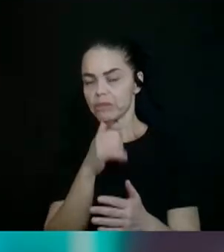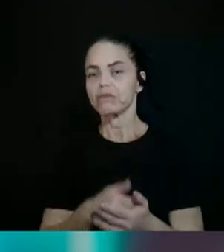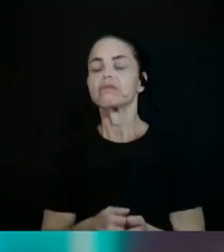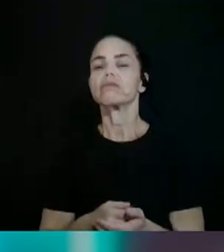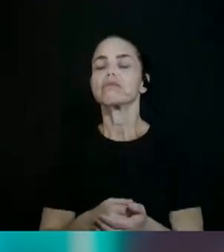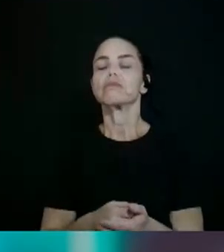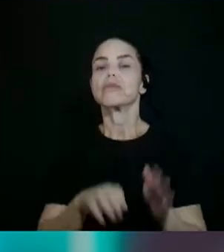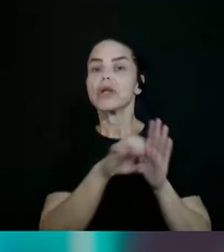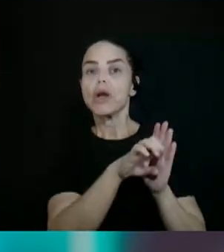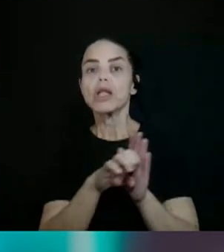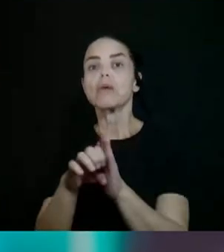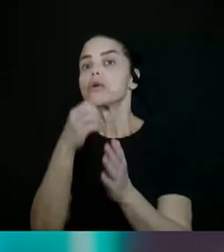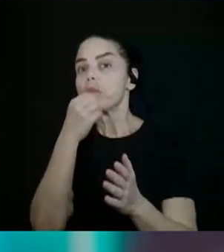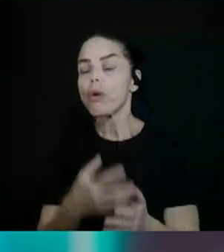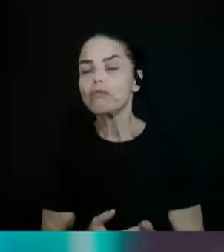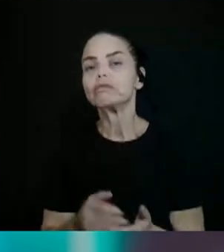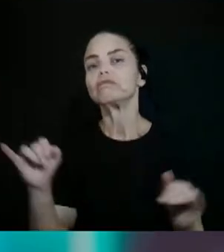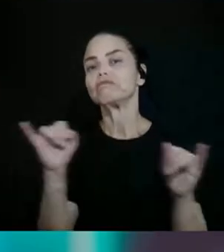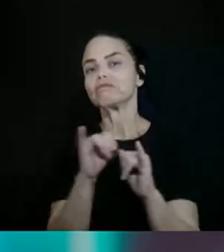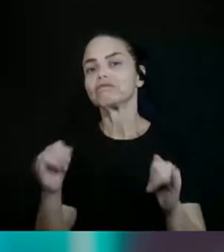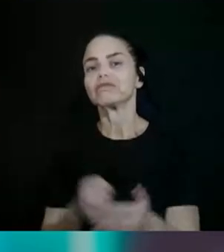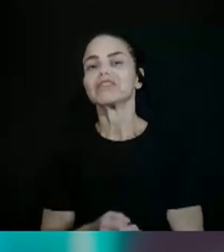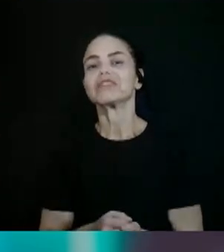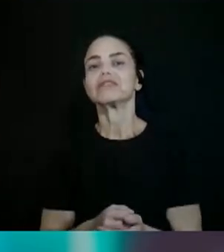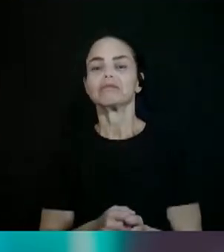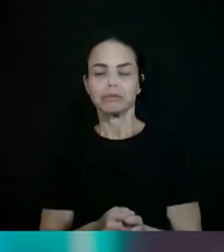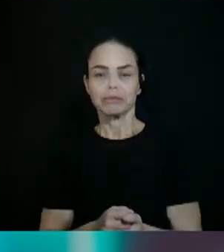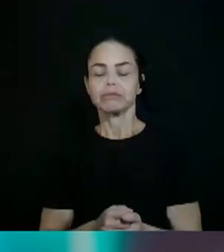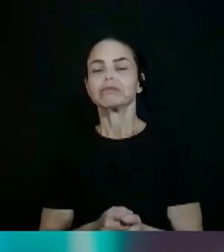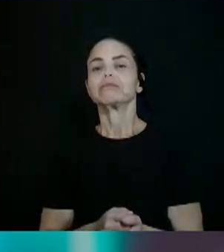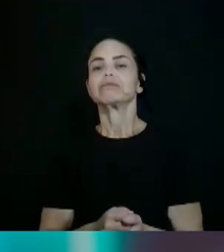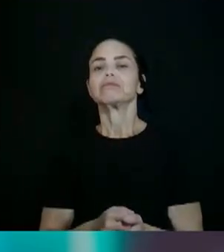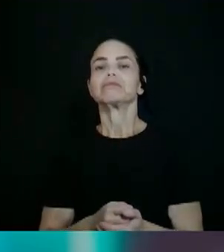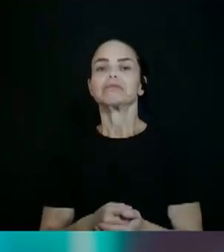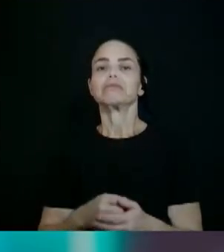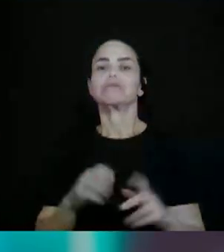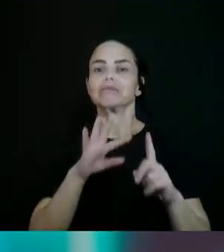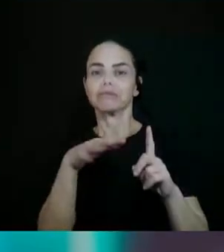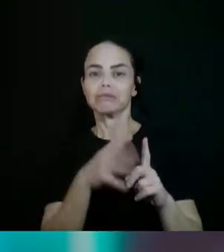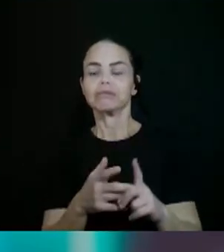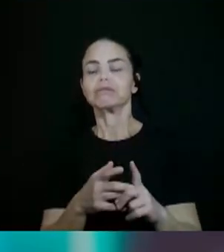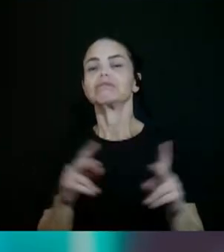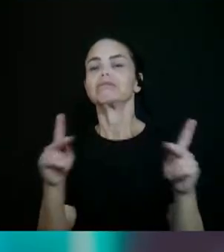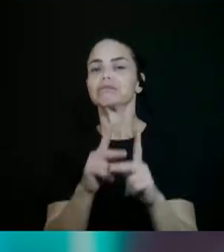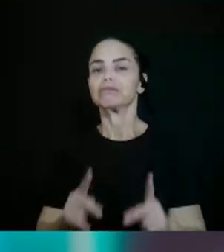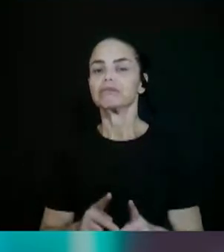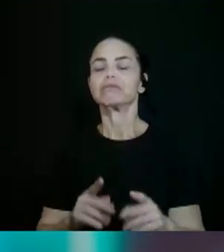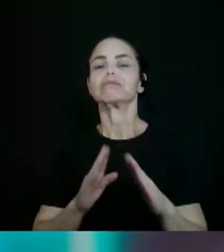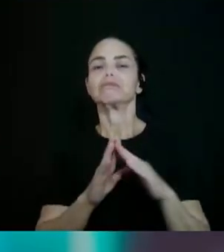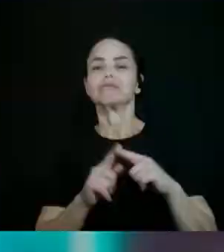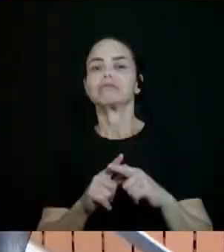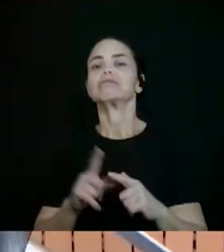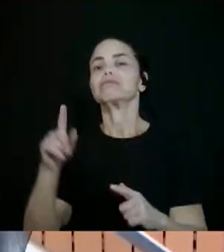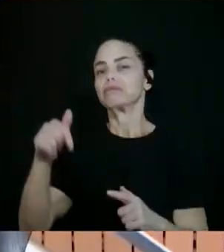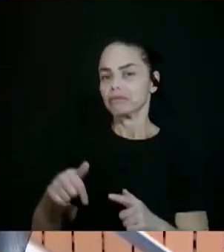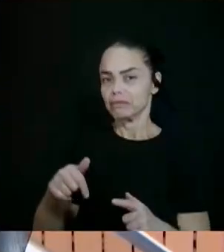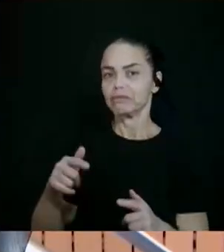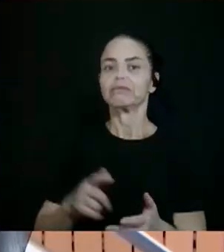irmãs, é que hoje está sendo outorgado essa comenda Arautos da Paz à Igreja de Jesus Cristo dos Santos dos Últimos